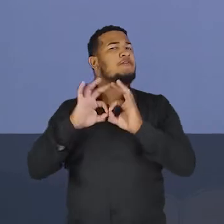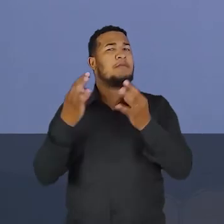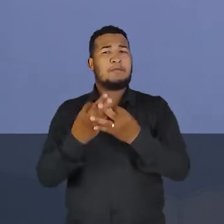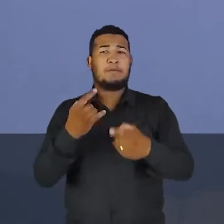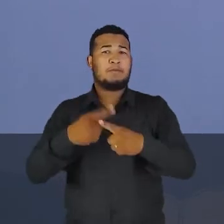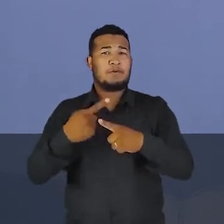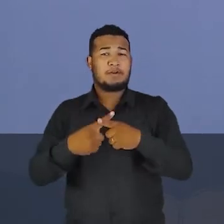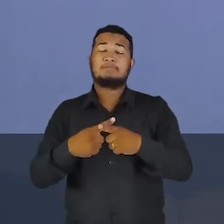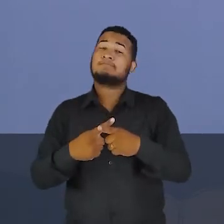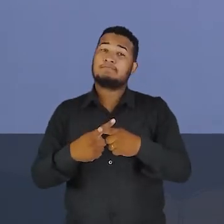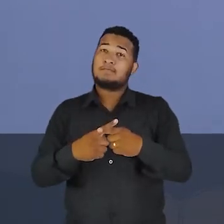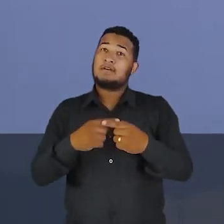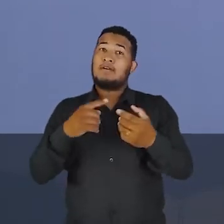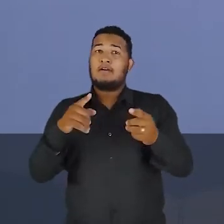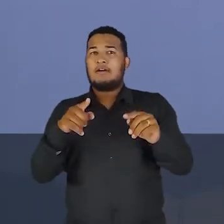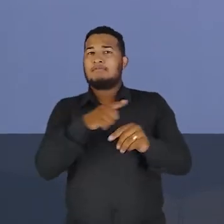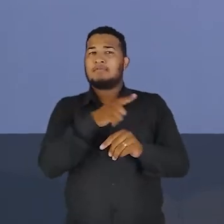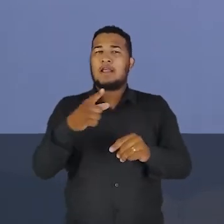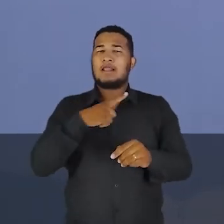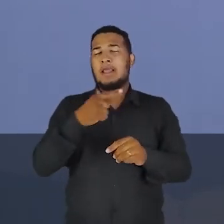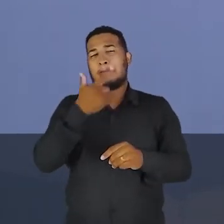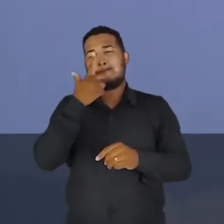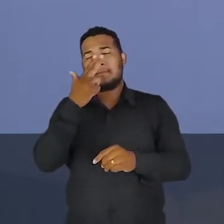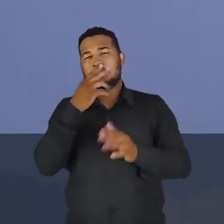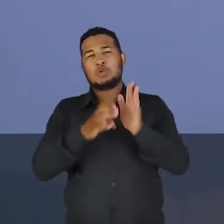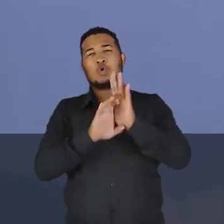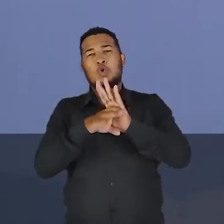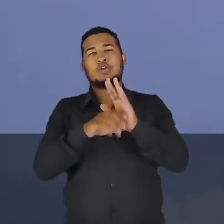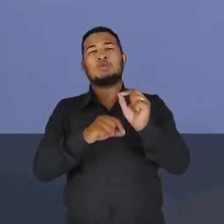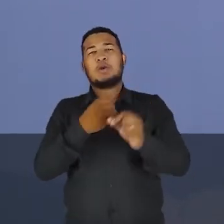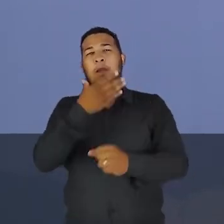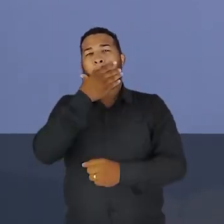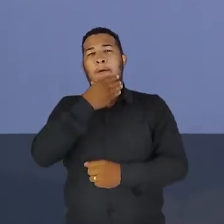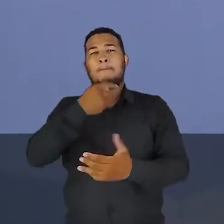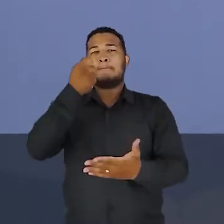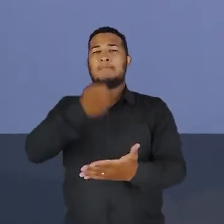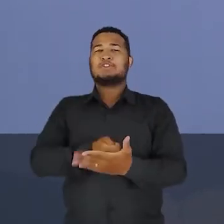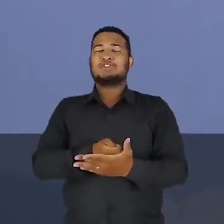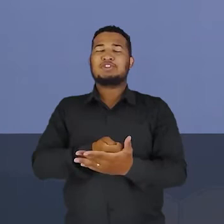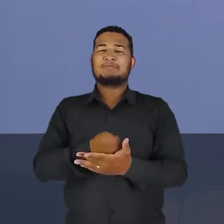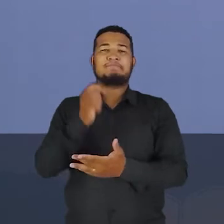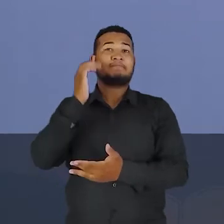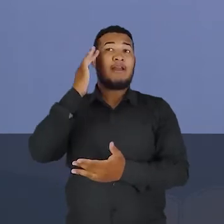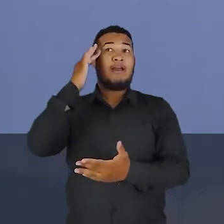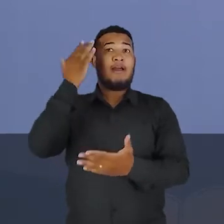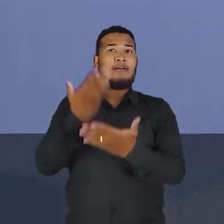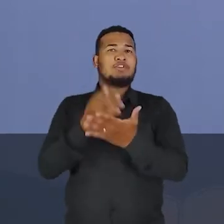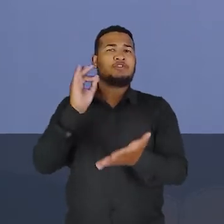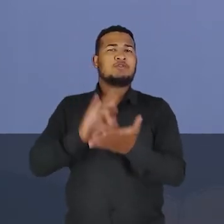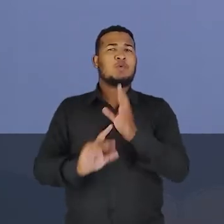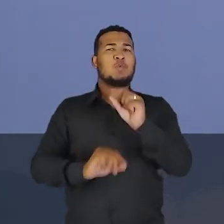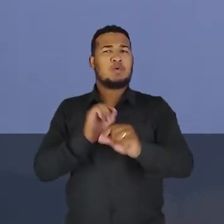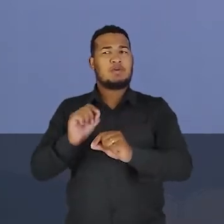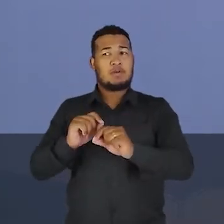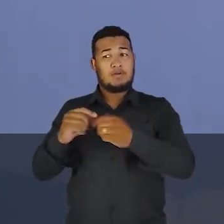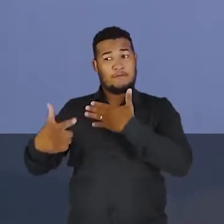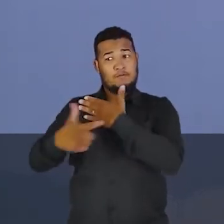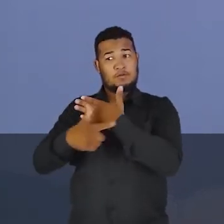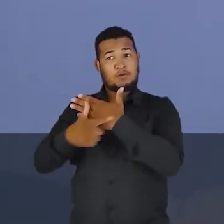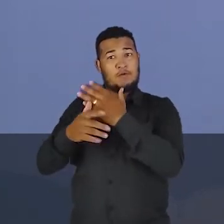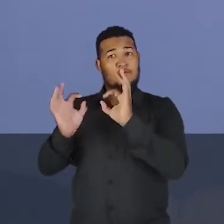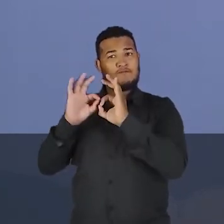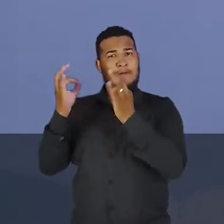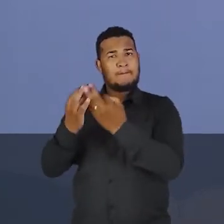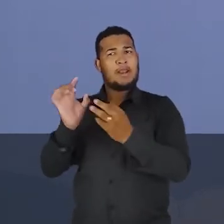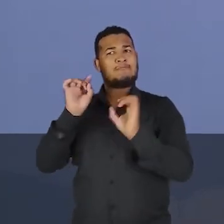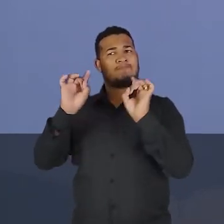Algumas pessoas, e aí entra um papel muito machista na nossa sociedade, acreditam que o papel da família ele é